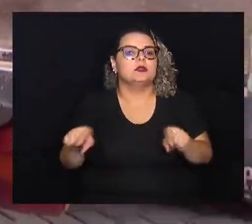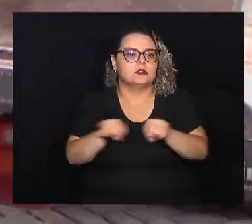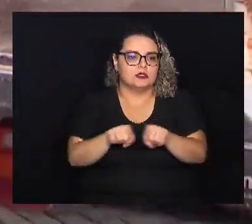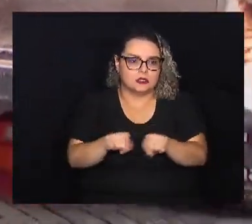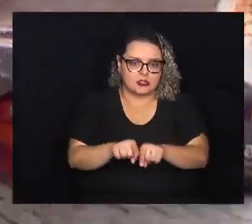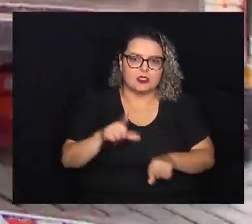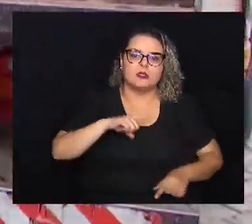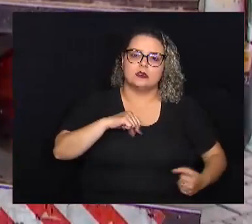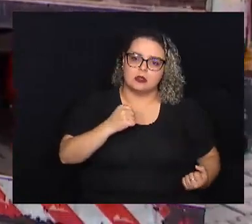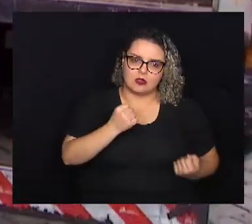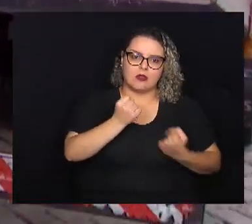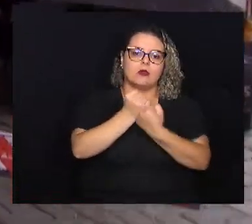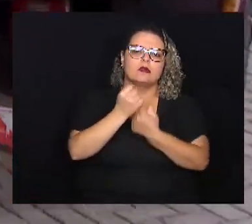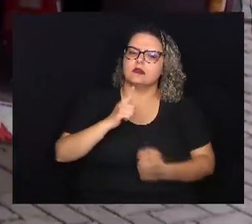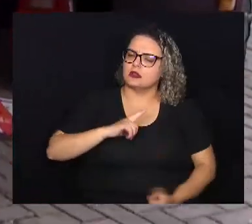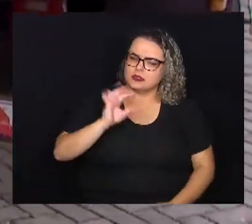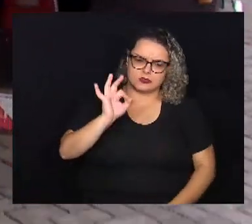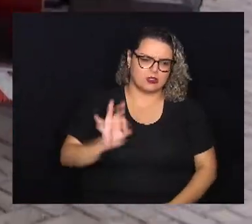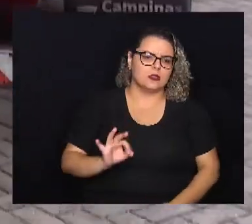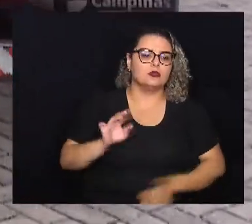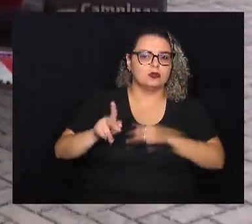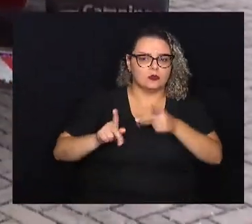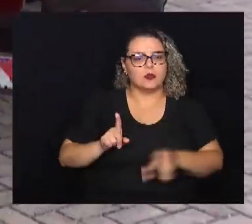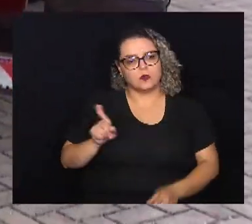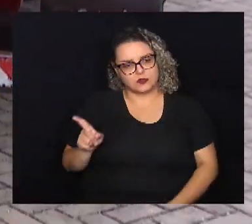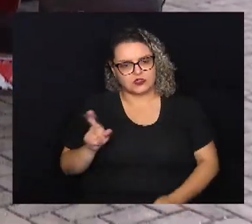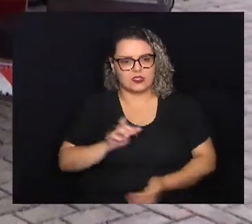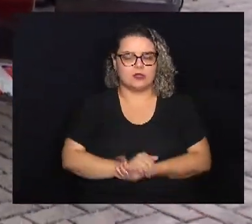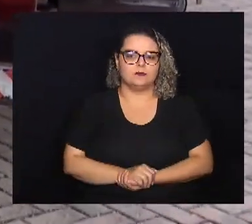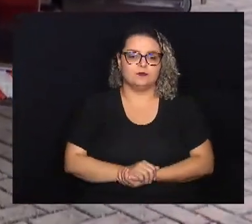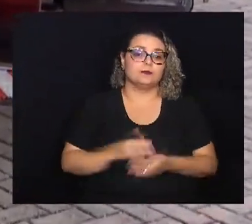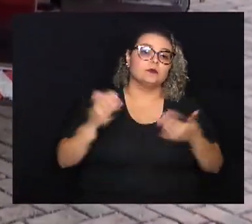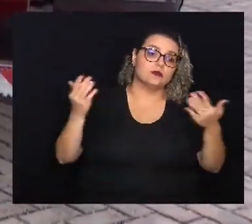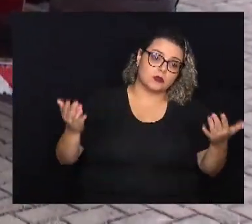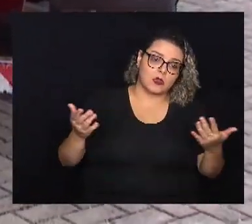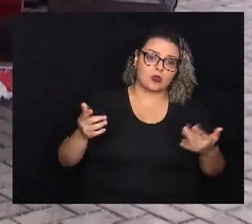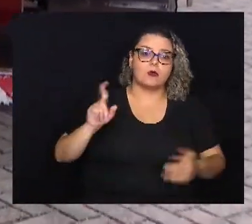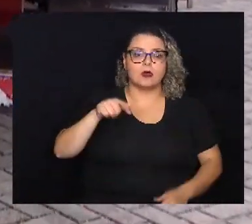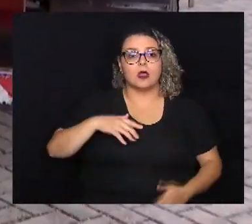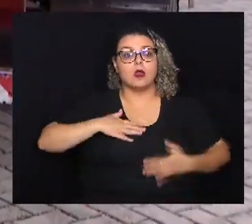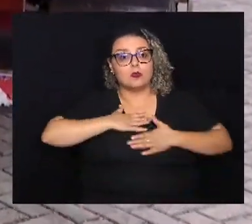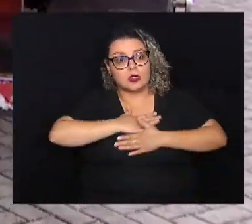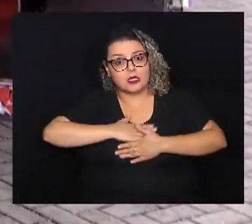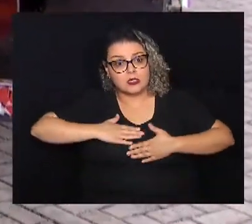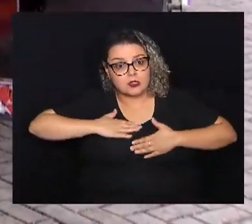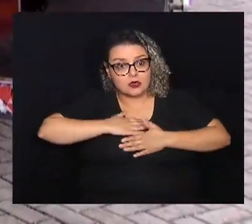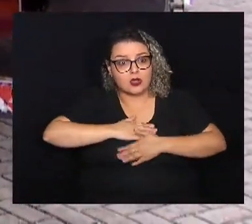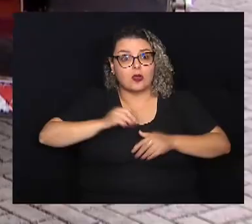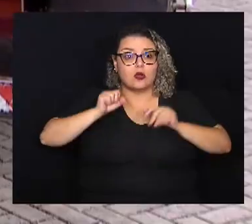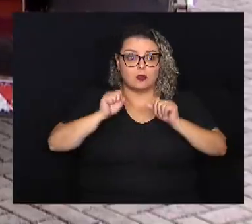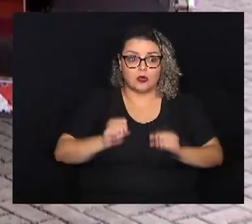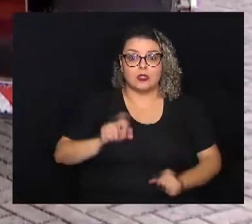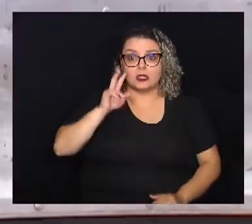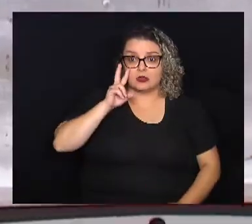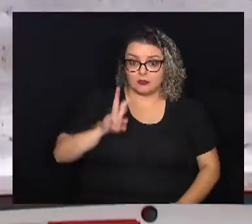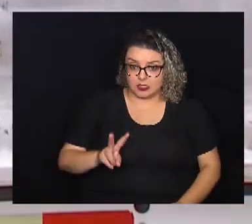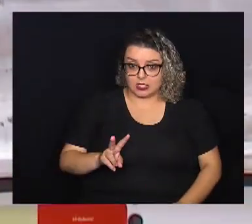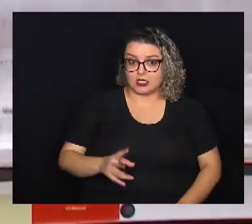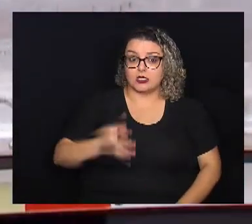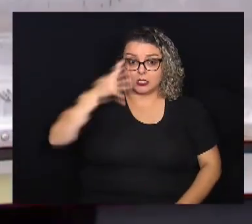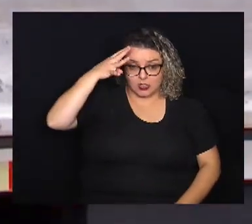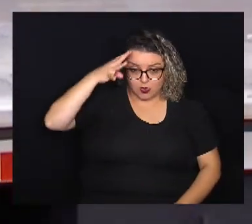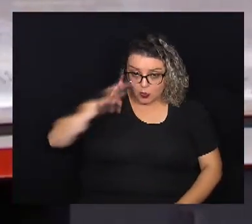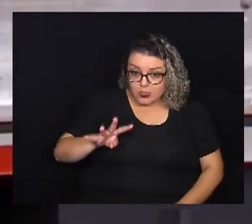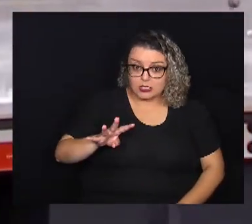o apoio, tenho certeza, daquele povo de lá. Então, é uma satisfação muito grande a gente poder ver que, em quatro dias